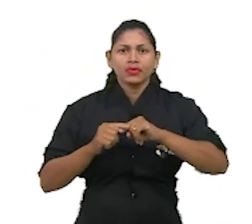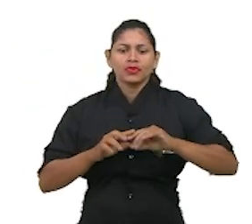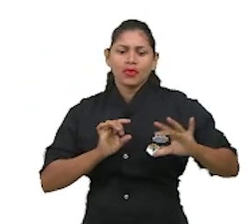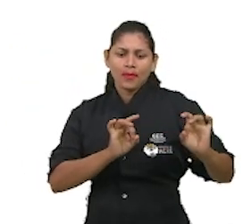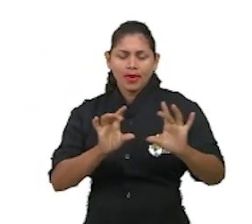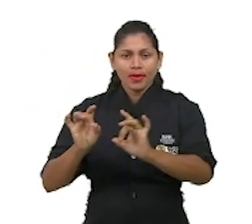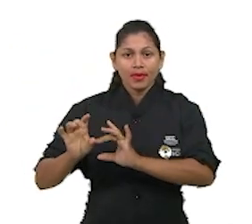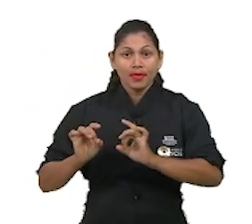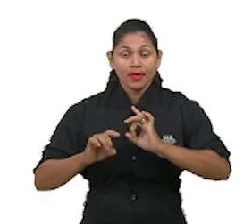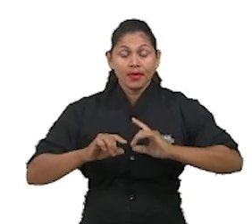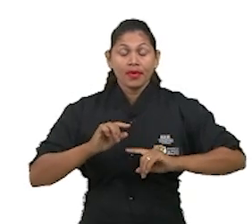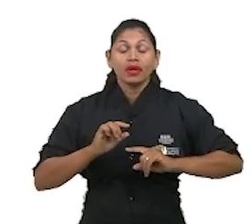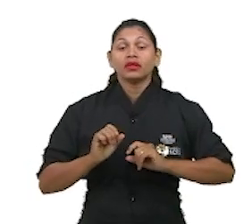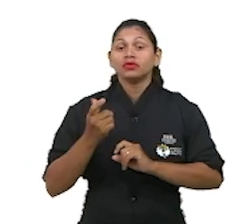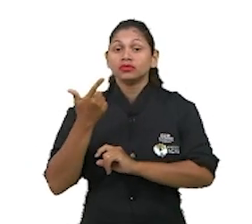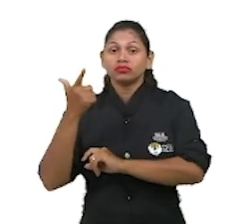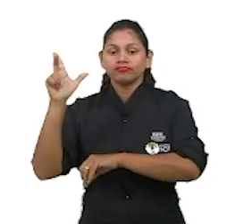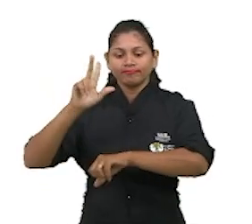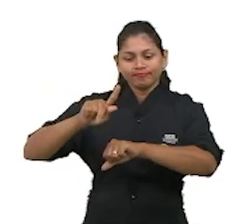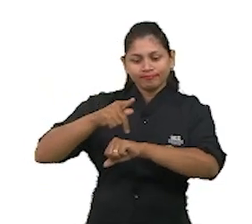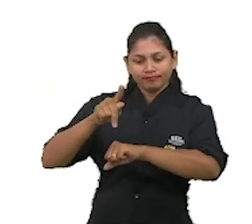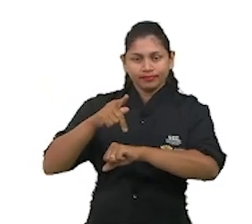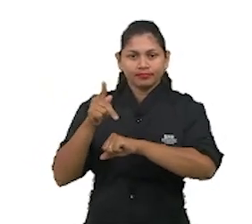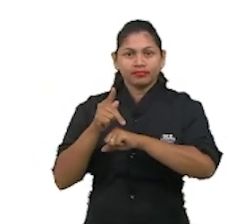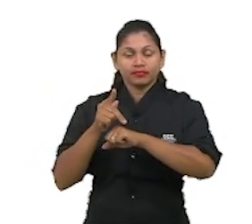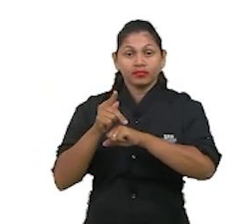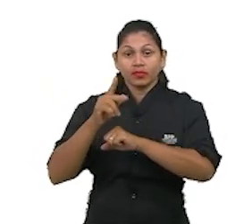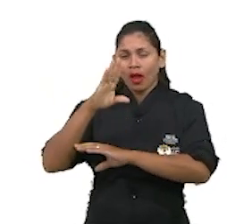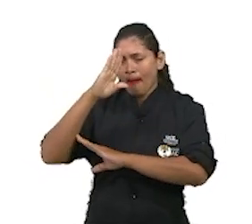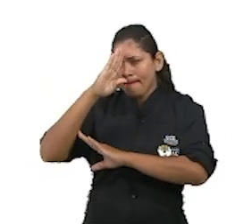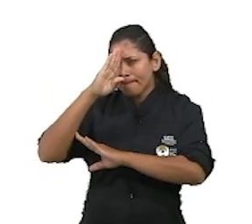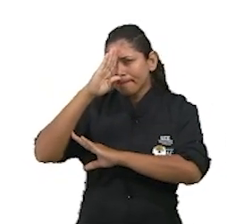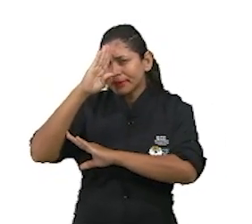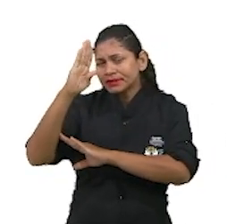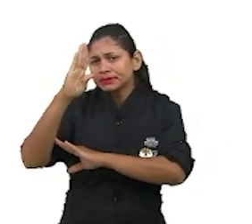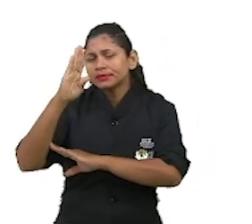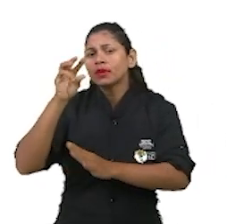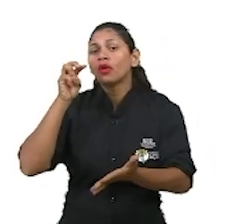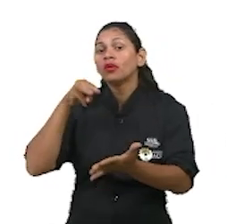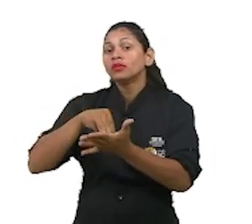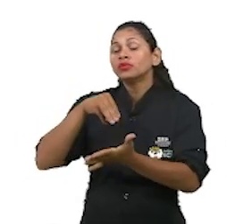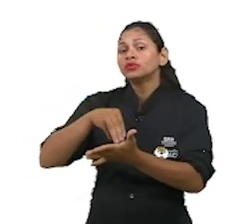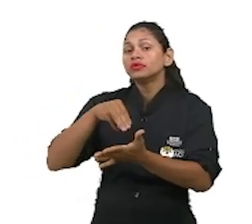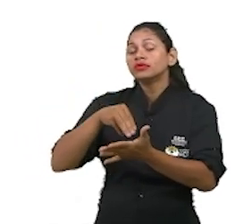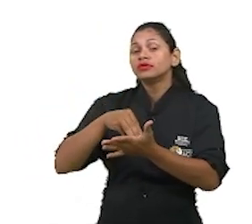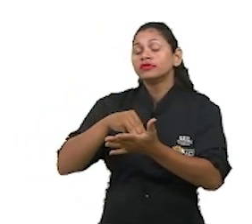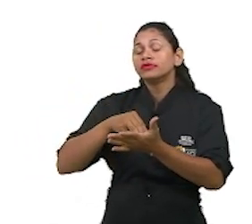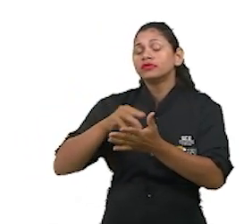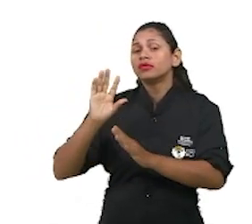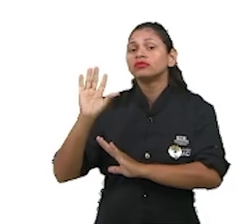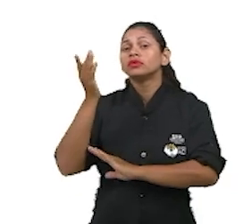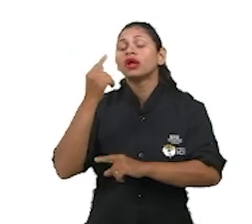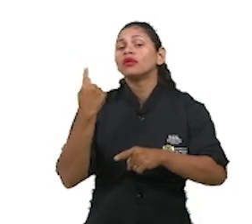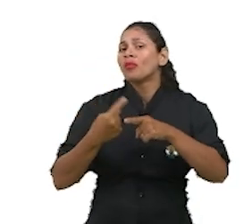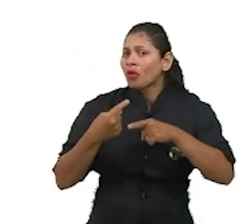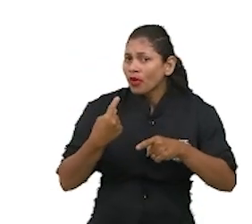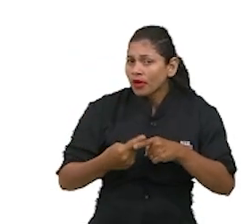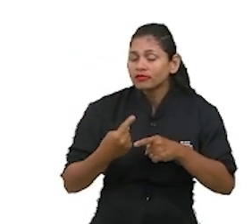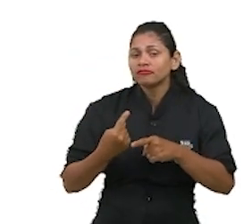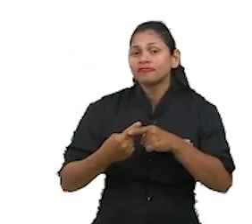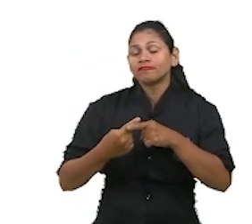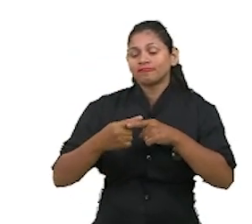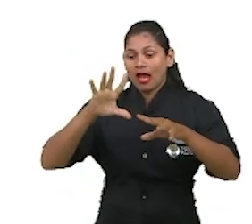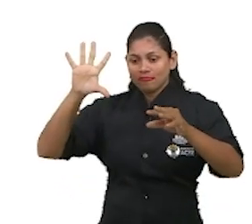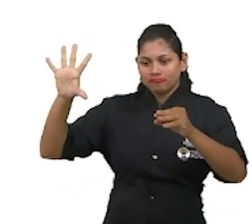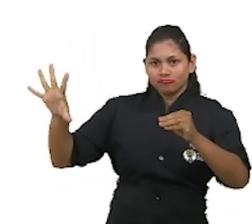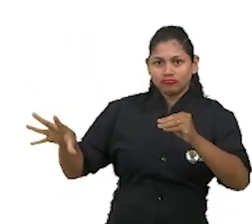país. Um dos principais motivos que a importação de produtos é realizada é a necessidade de suprir a falta